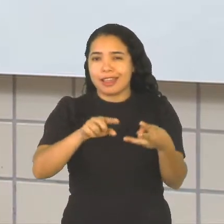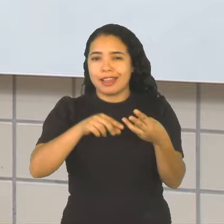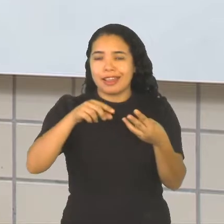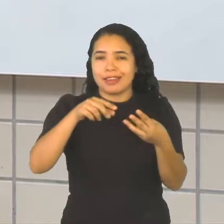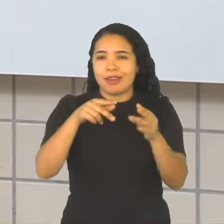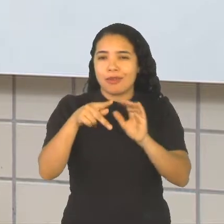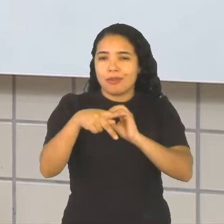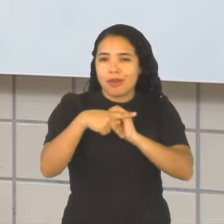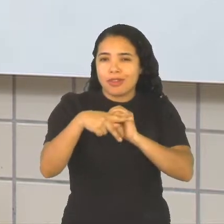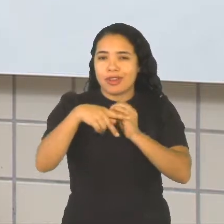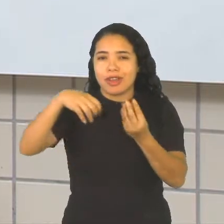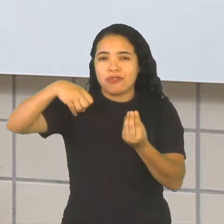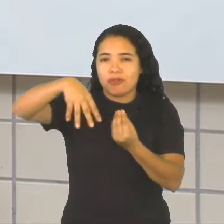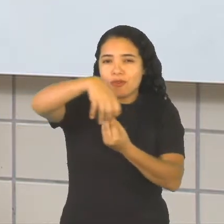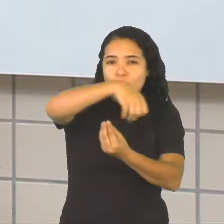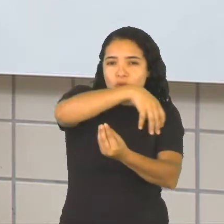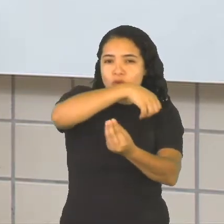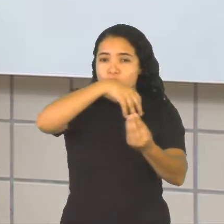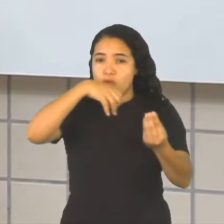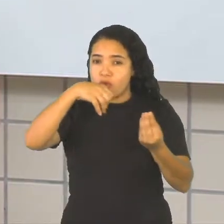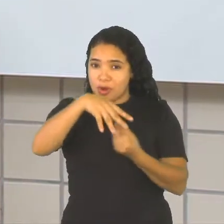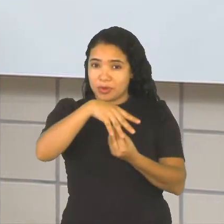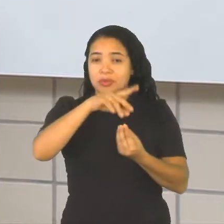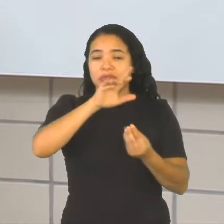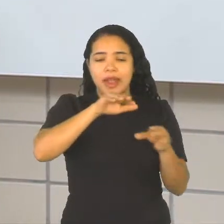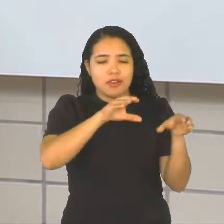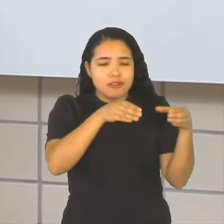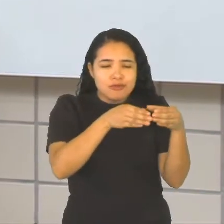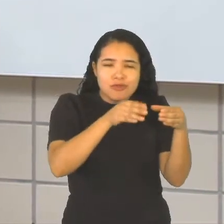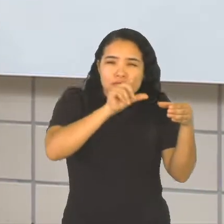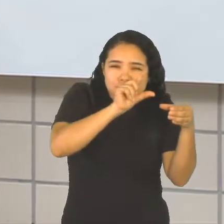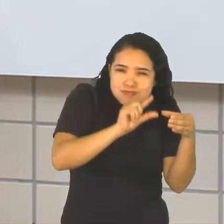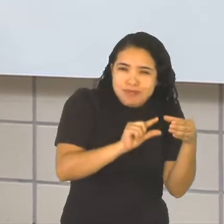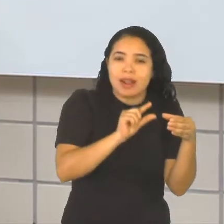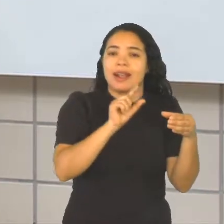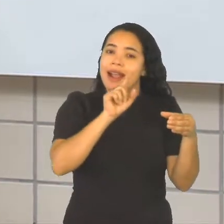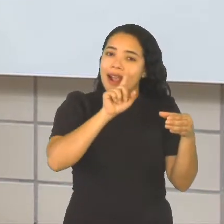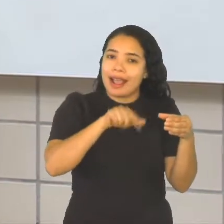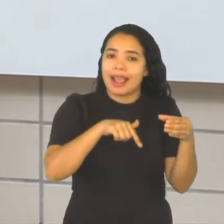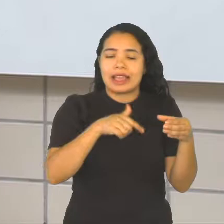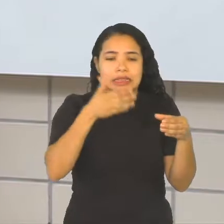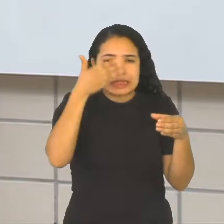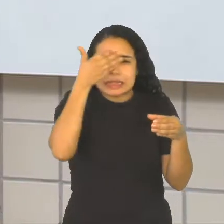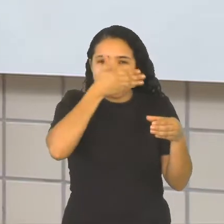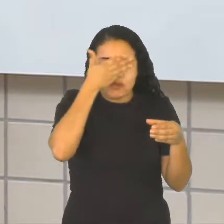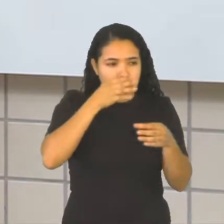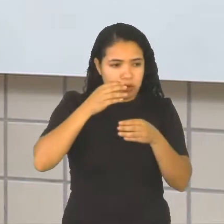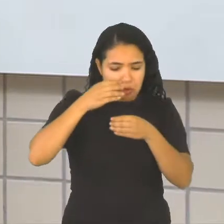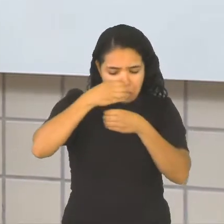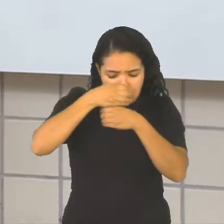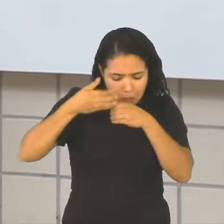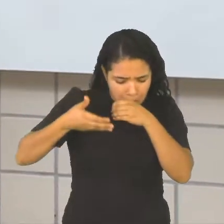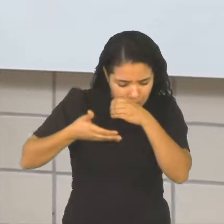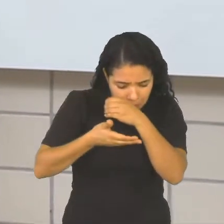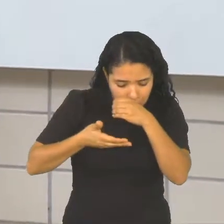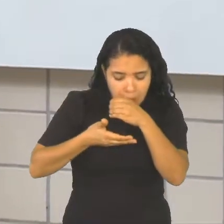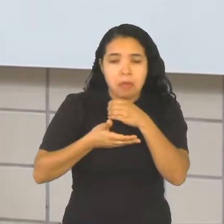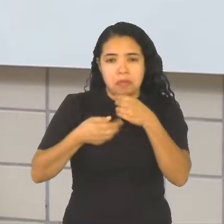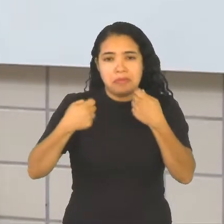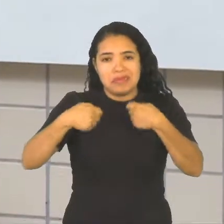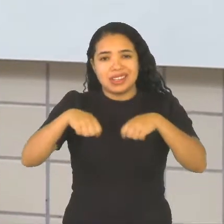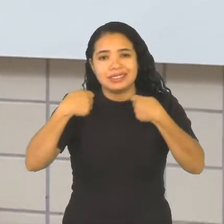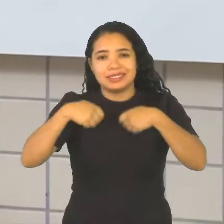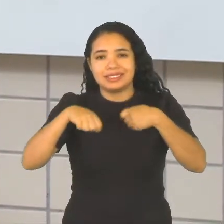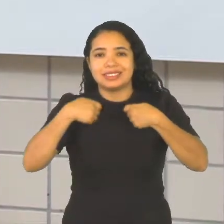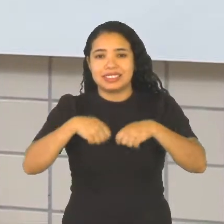só para a gente não esquecer, certo? Micro-organismos, aqueles organismos que não conseguimos ver a olho nu, que nós precisamos do